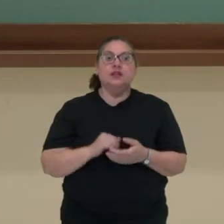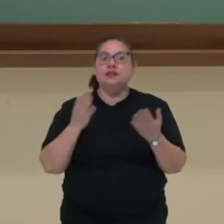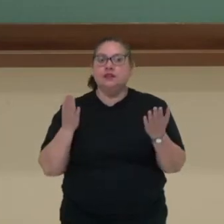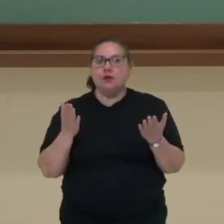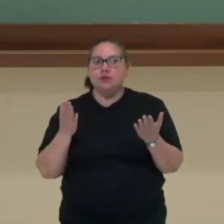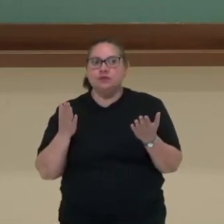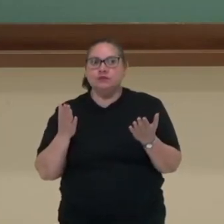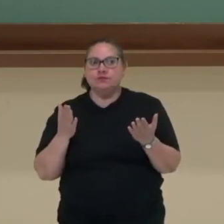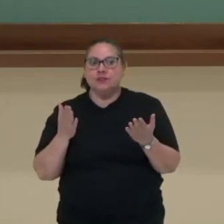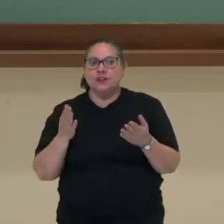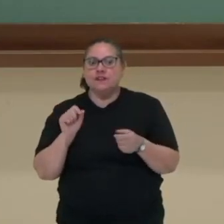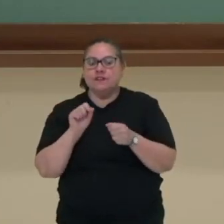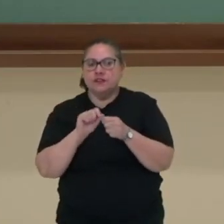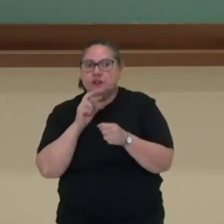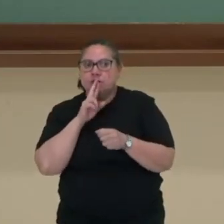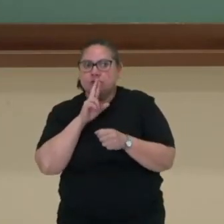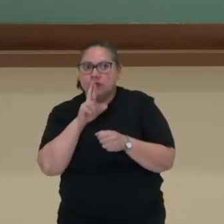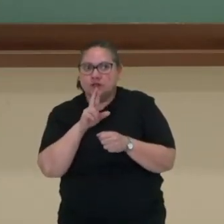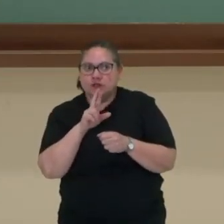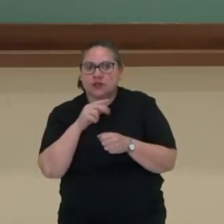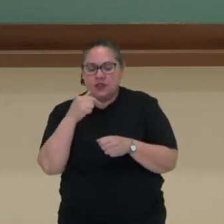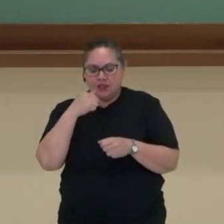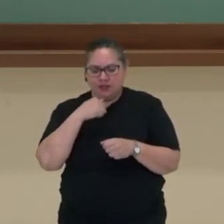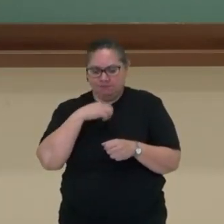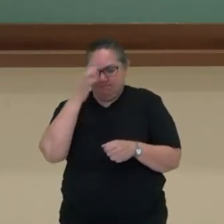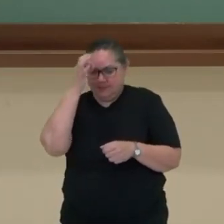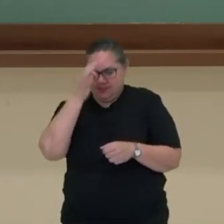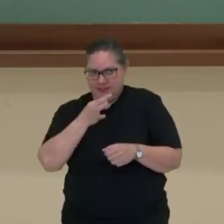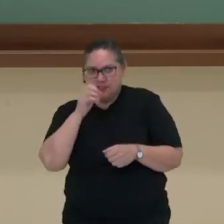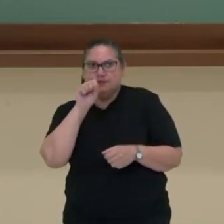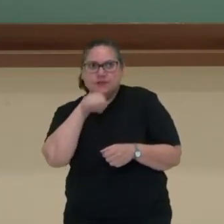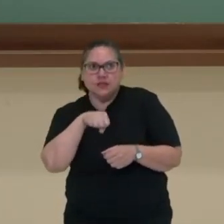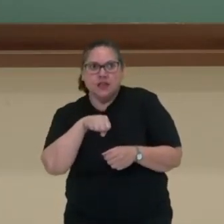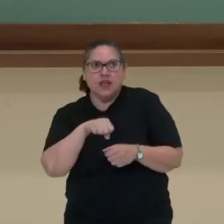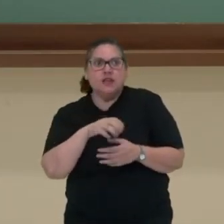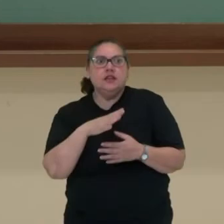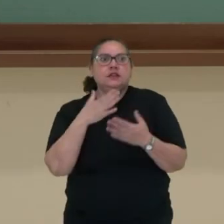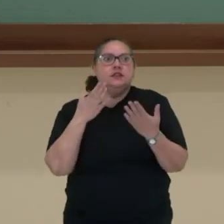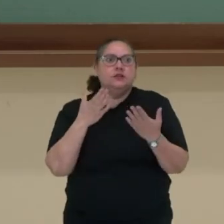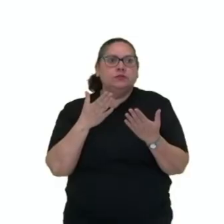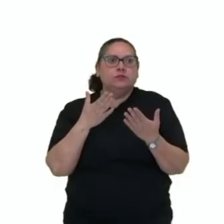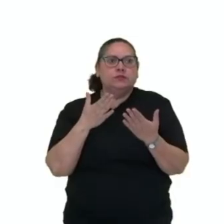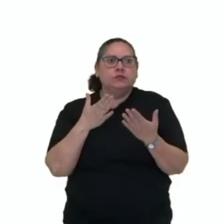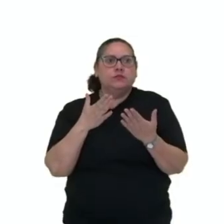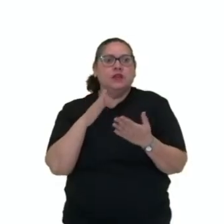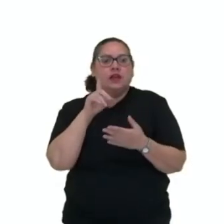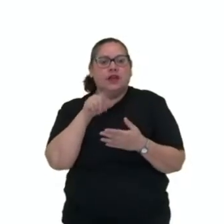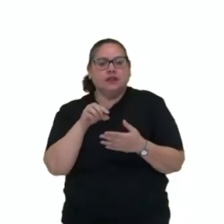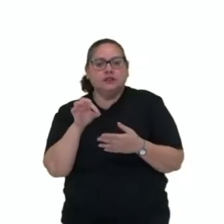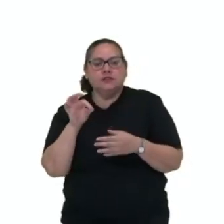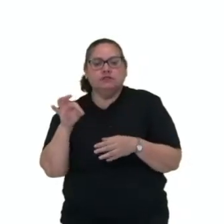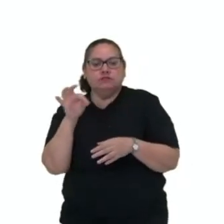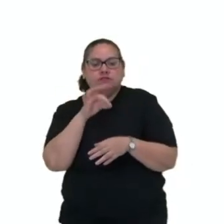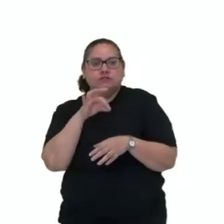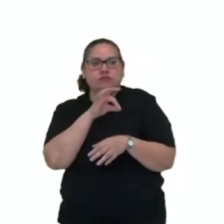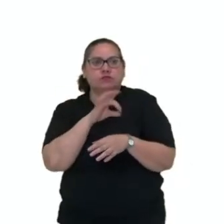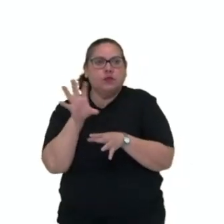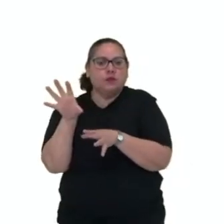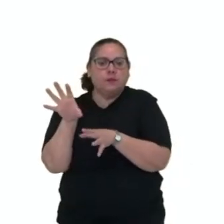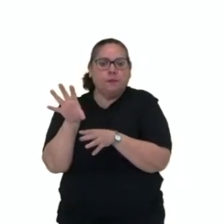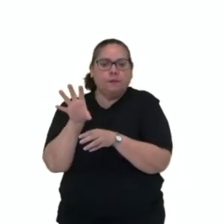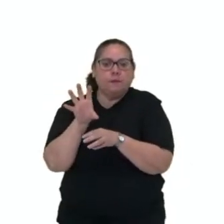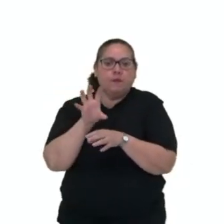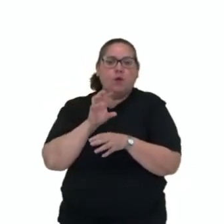E aí, pessoal, conseguiram responder? Eu tenho certeza que sim. São transmitidas ao homem